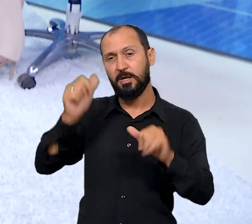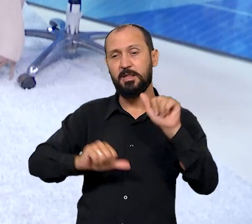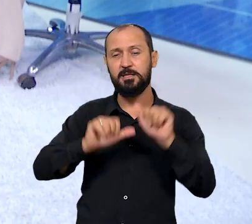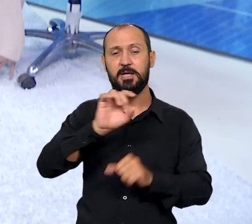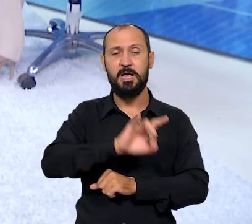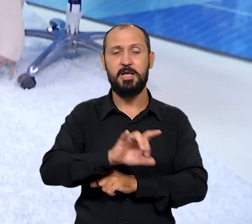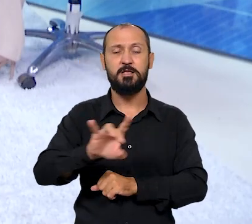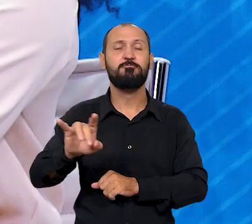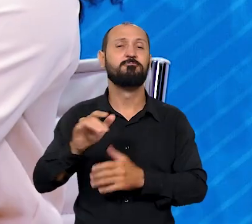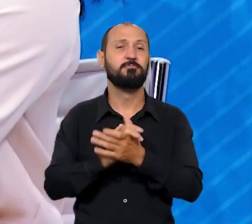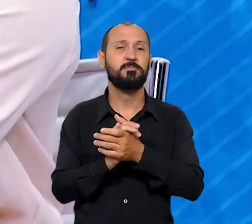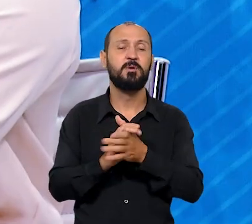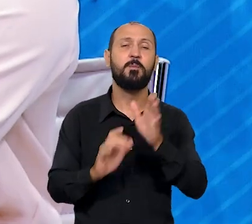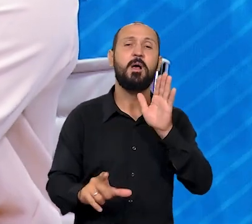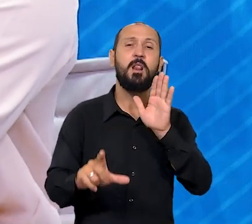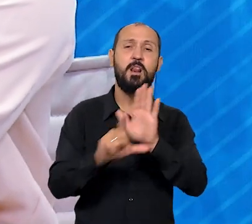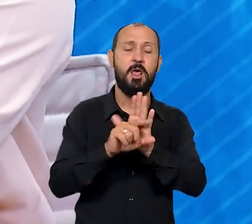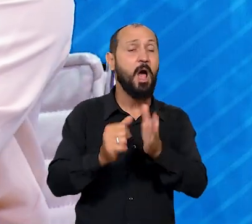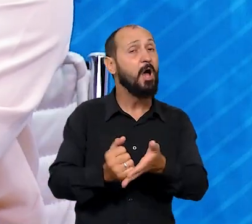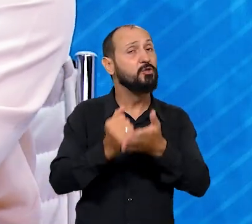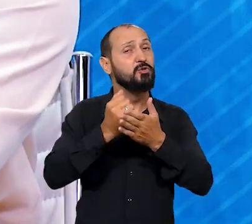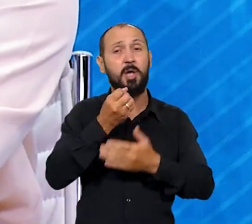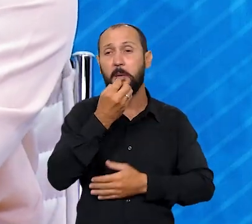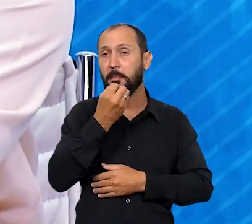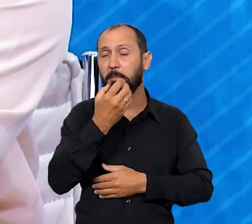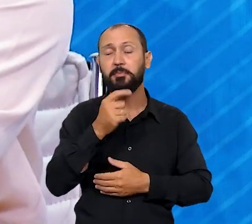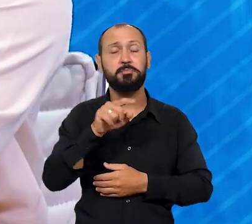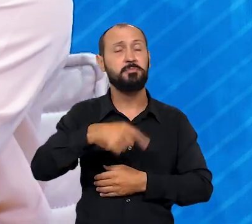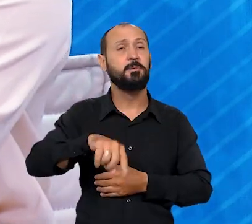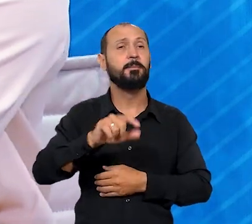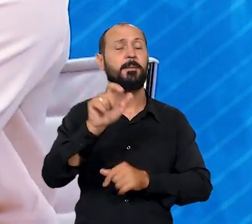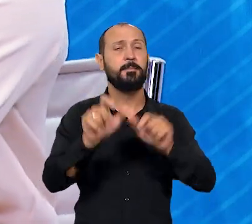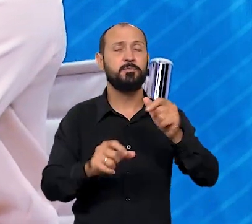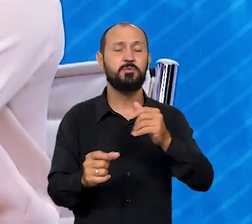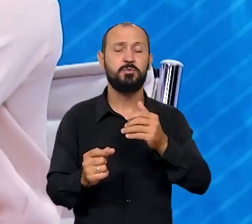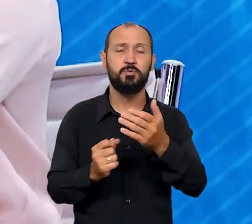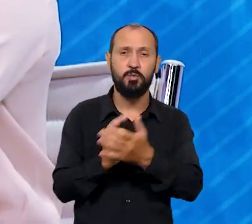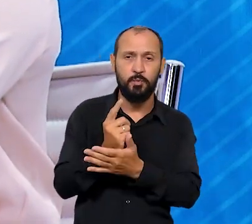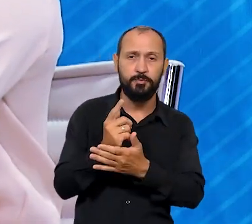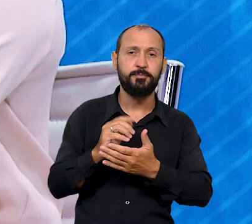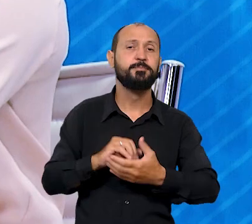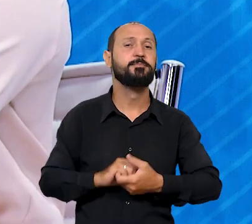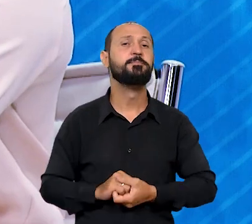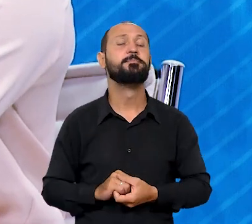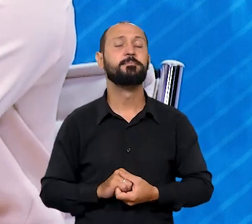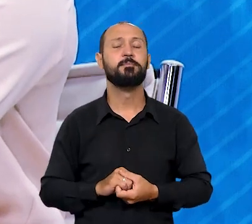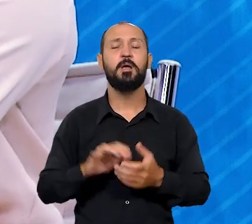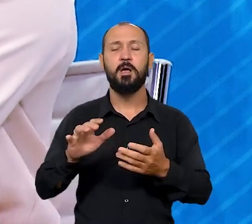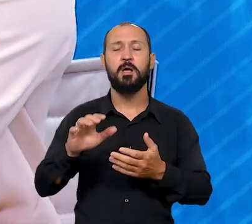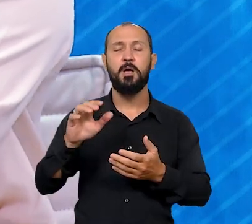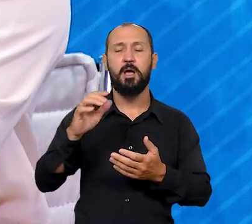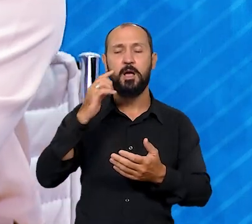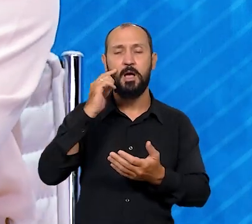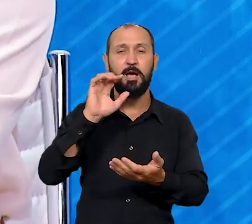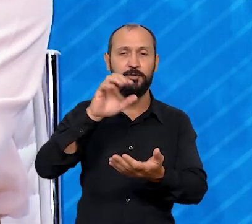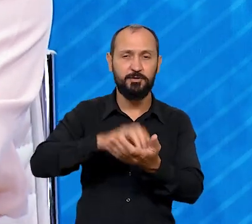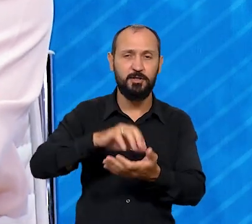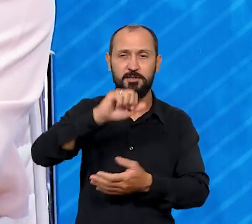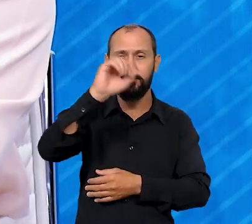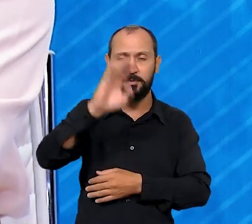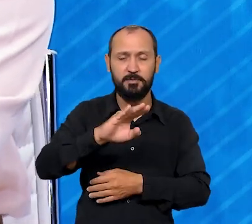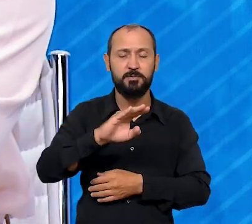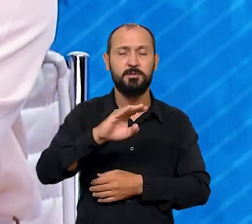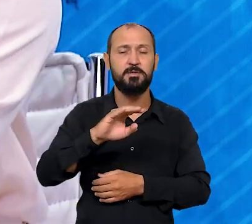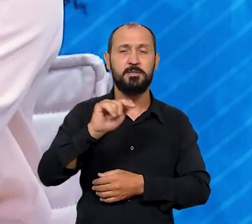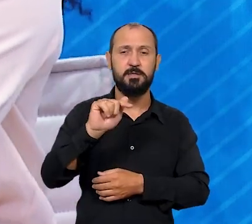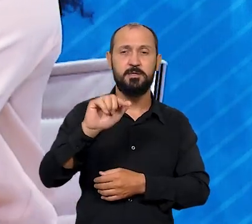situação de cada caso a caso. Na verdade, acaba sendo uma lei muito benéfica, né, para o consumidor. Doutor, de acordo com a Agência